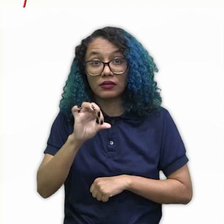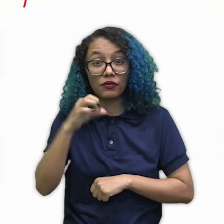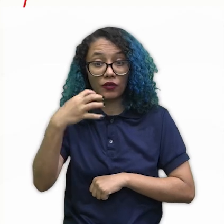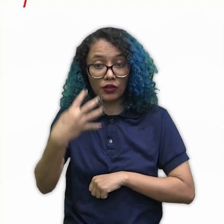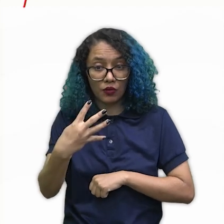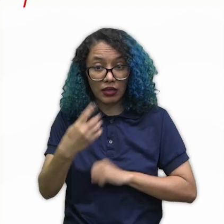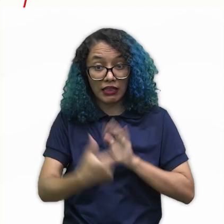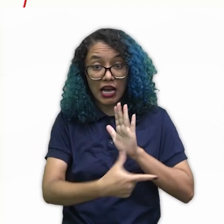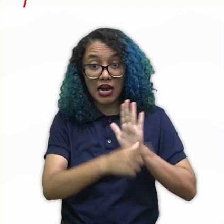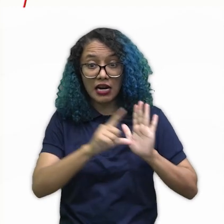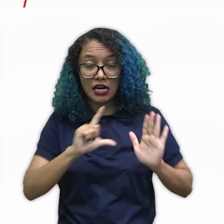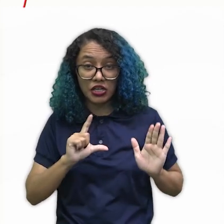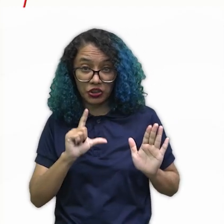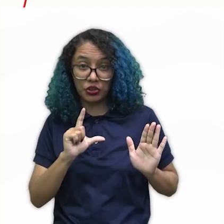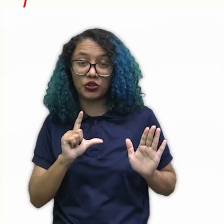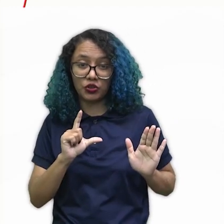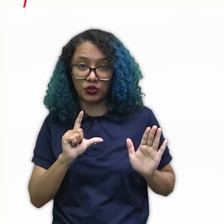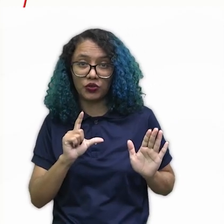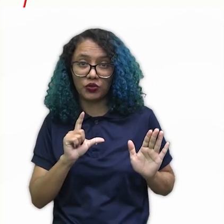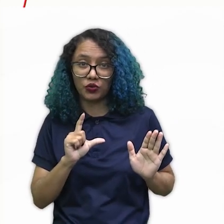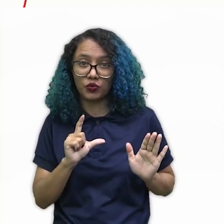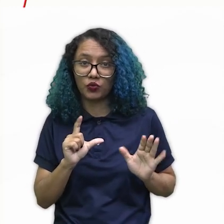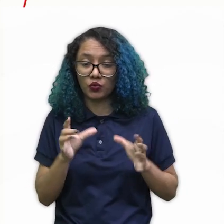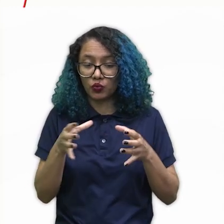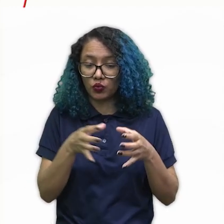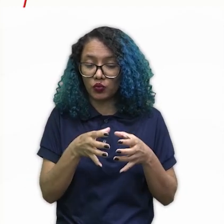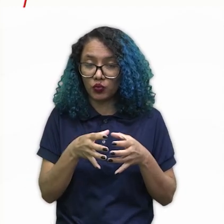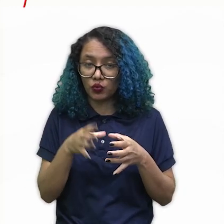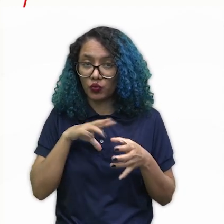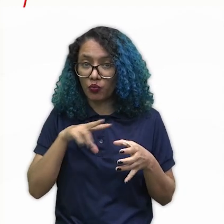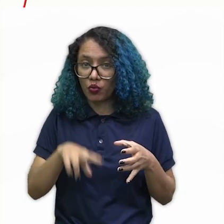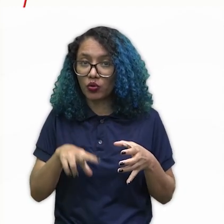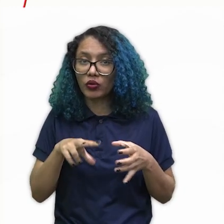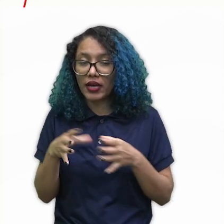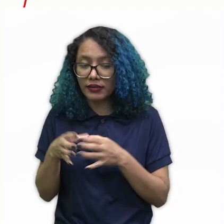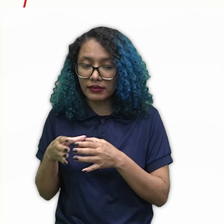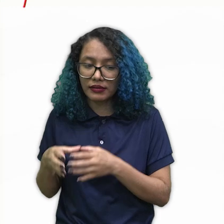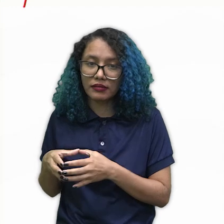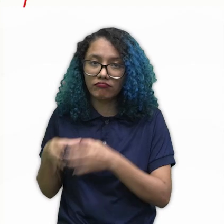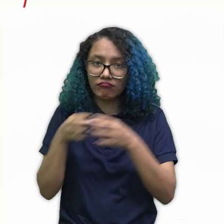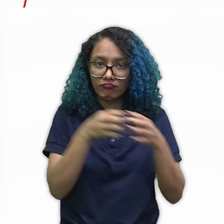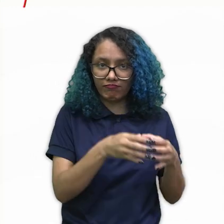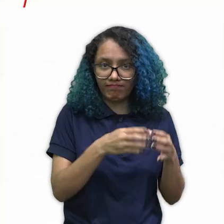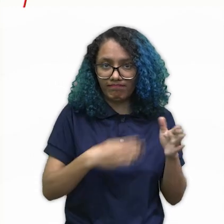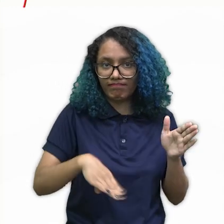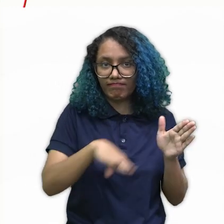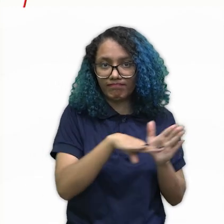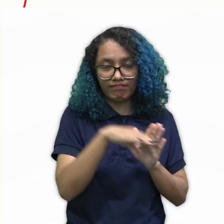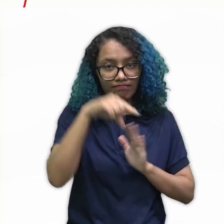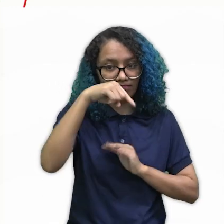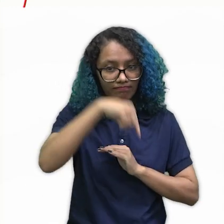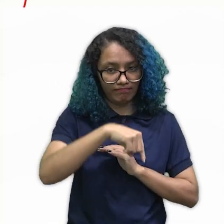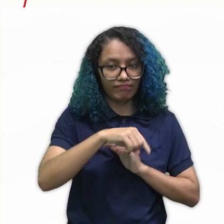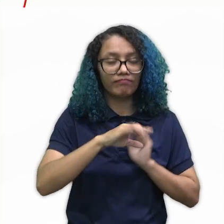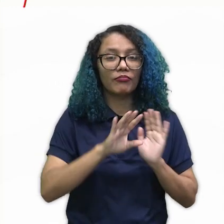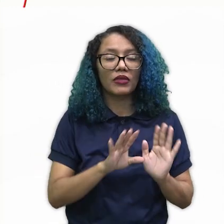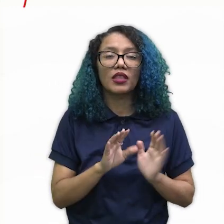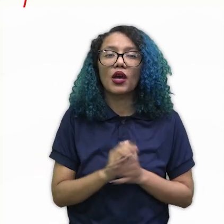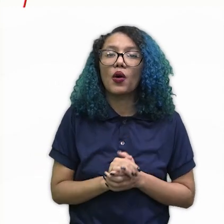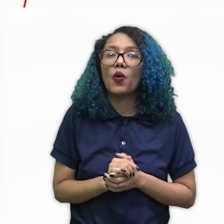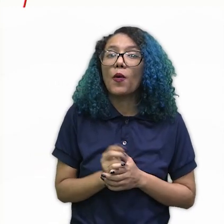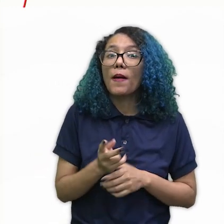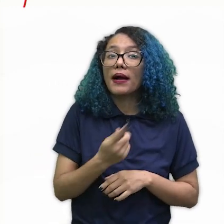1494, antes da chegada dos portugueses aqui no nosso território. Bem, Espanha e Portugal,